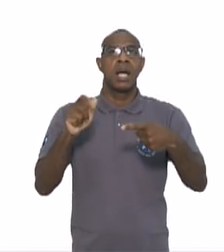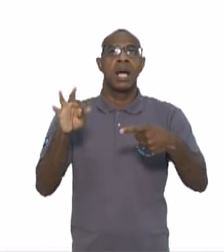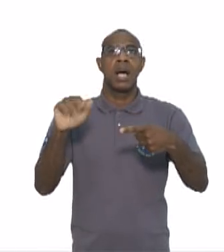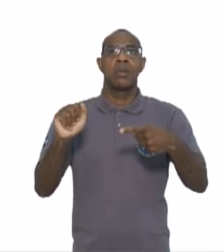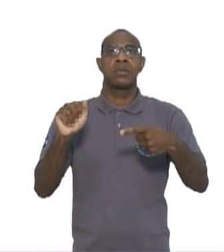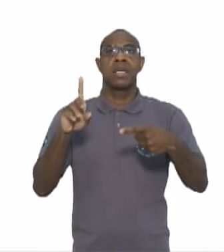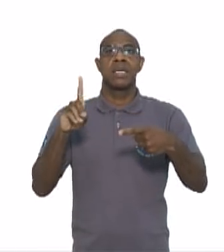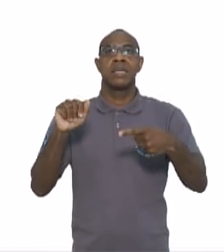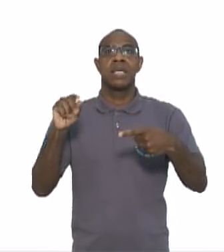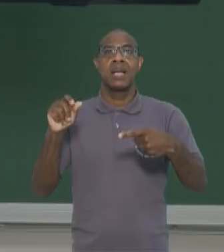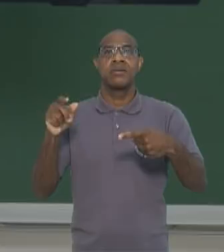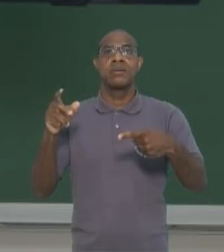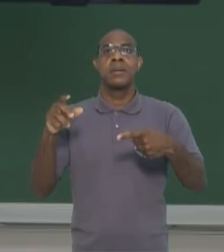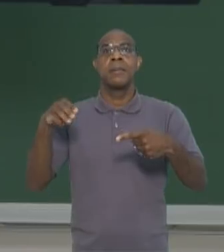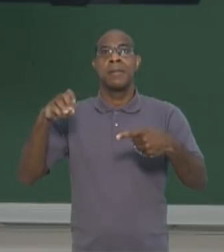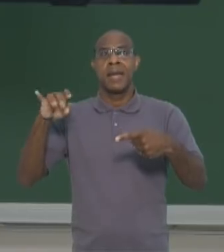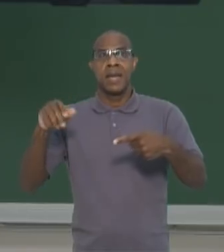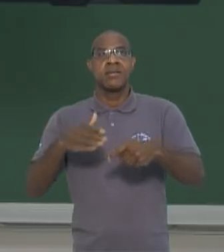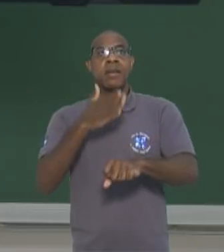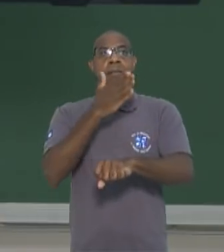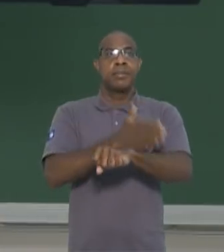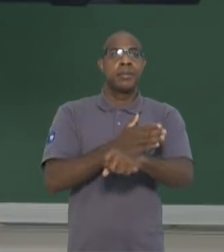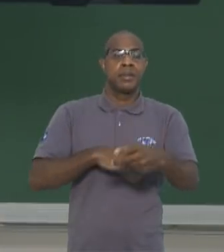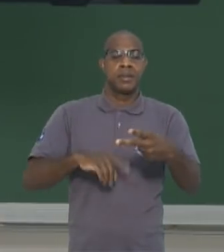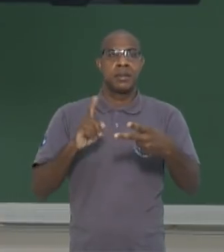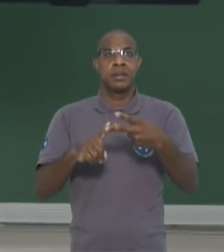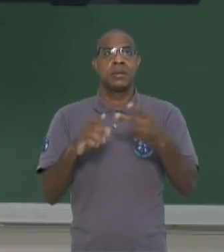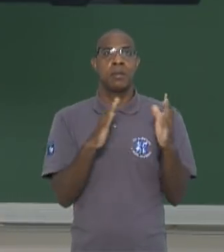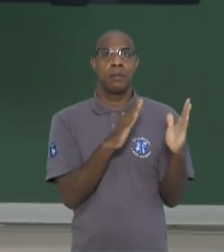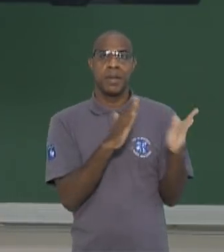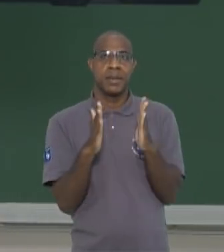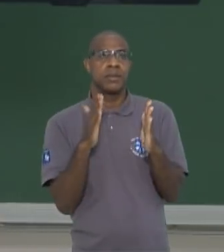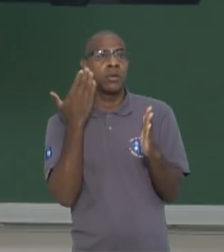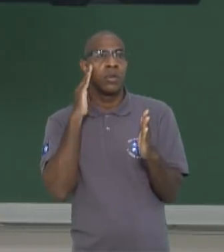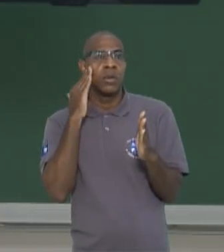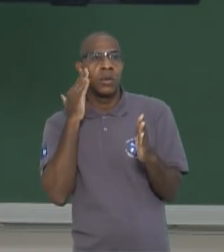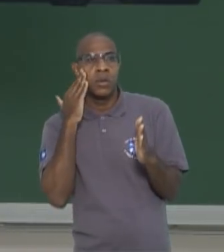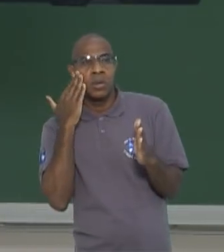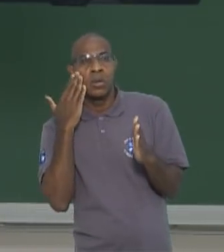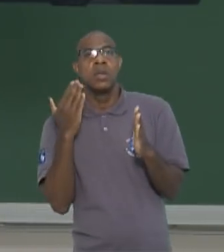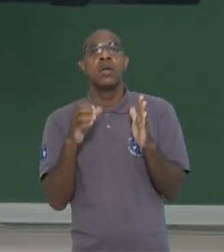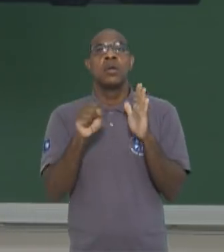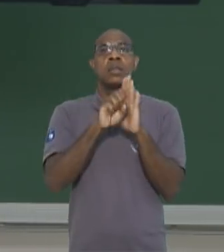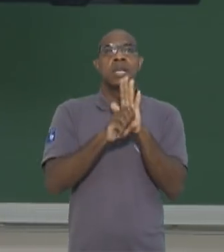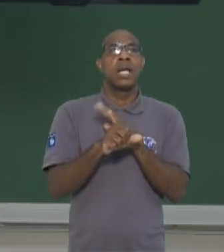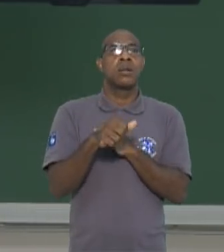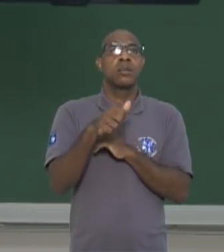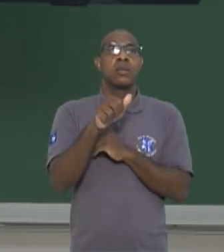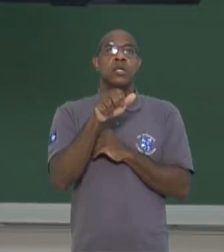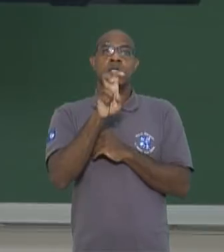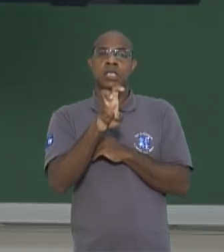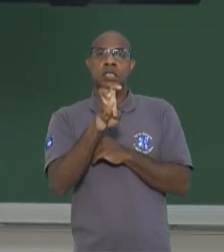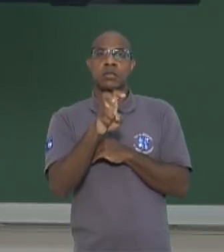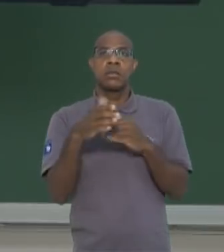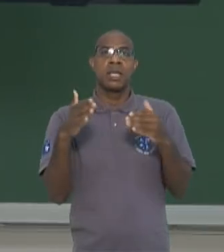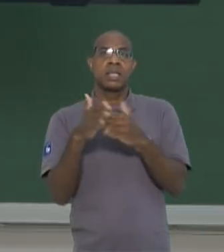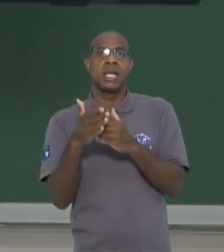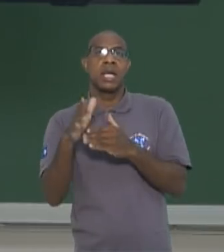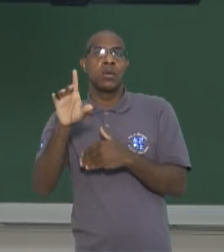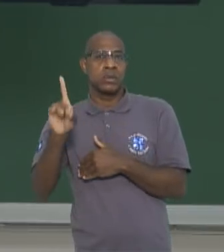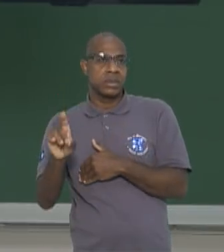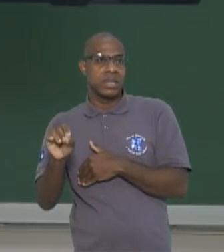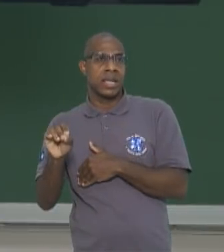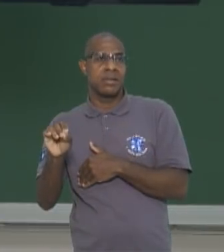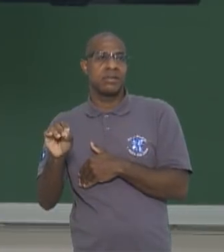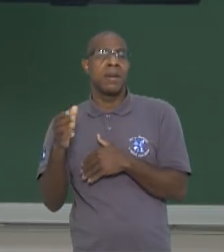gente está vendo nessas aulas, por enquanto, o período compreendido entre os séculos V ao X. Então, vai até